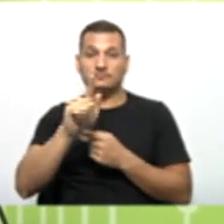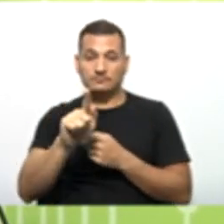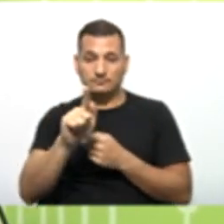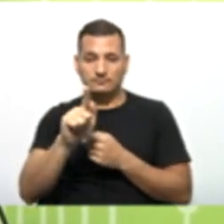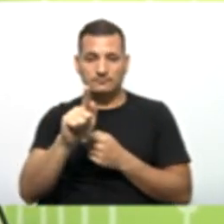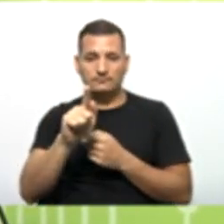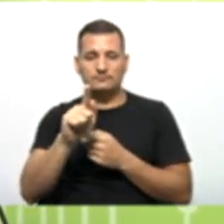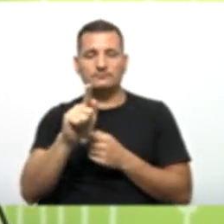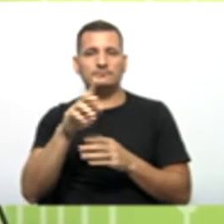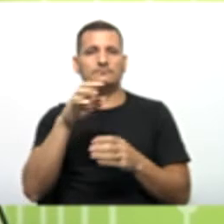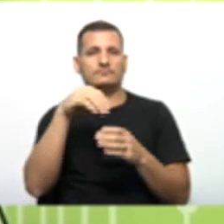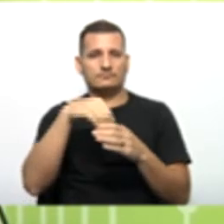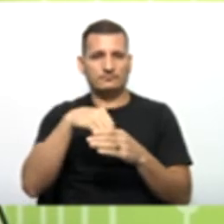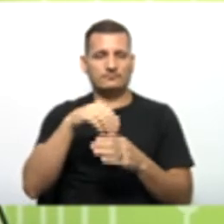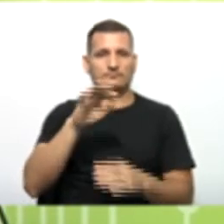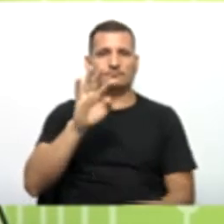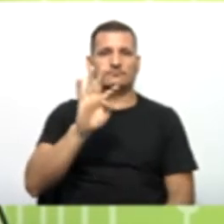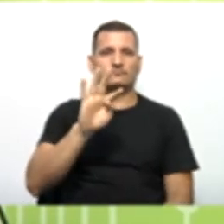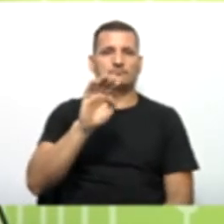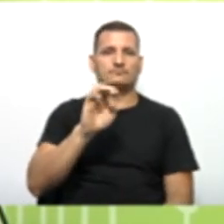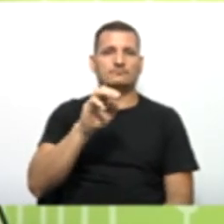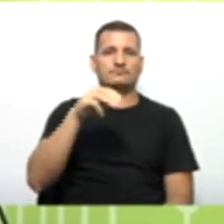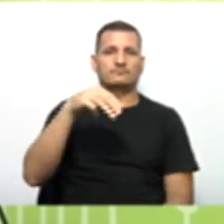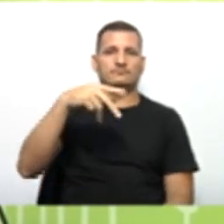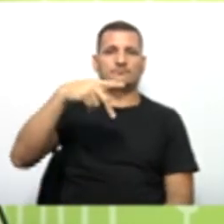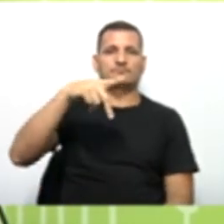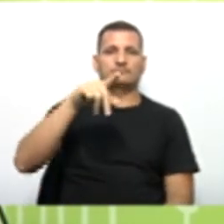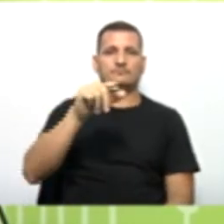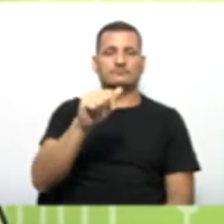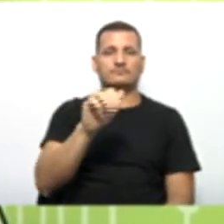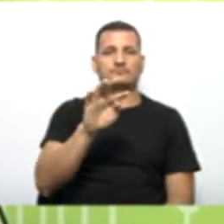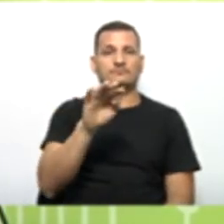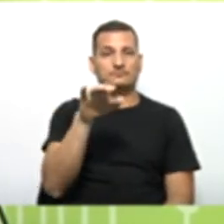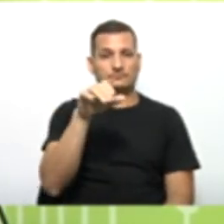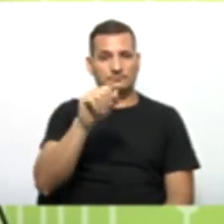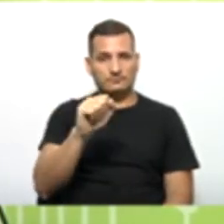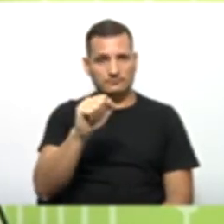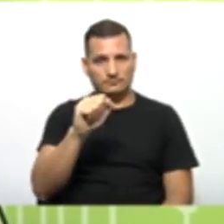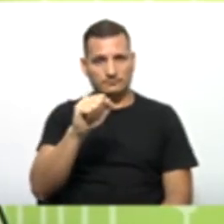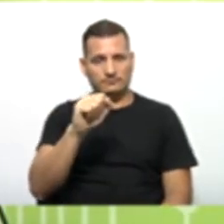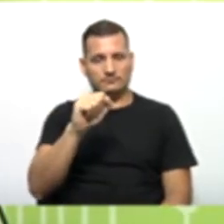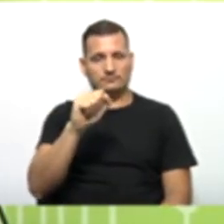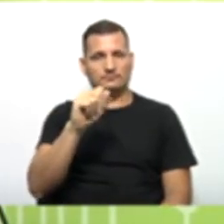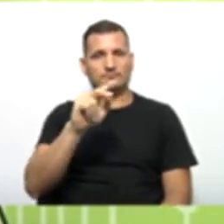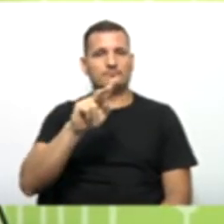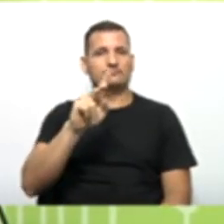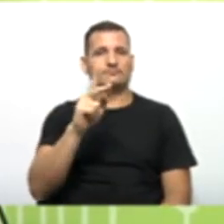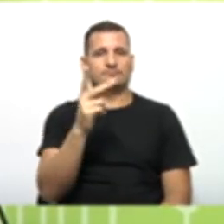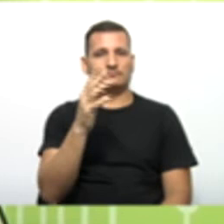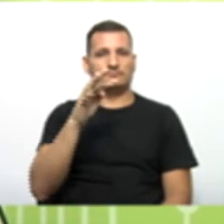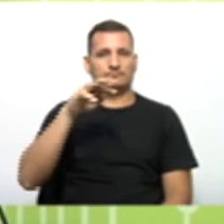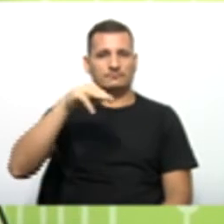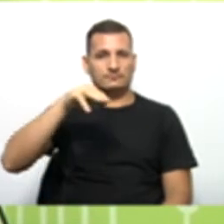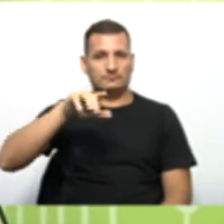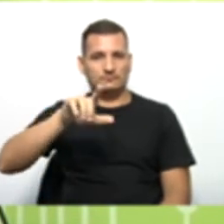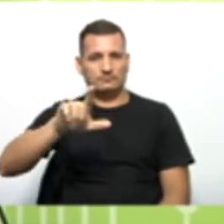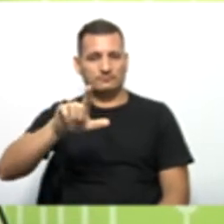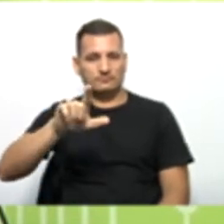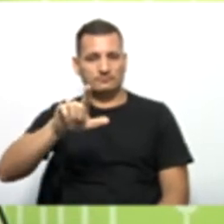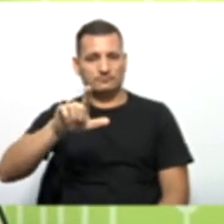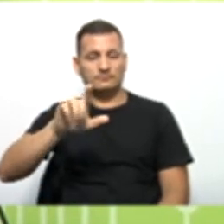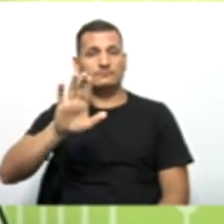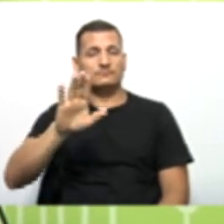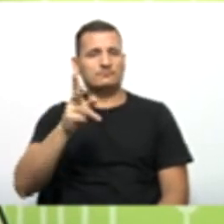dentro da pasta tem plate em html certo então sempre uma página